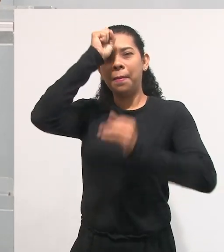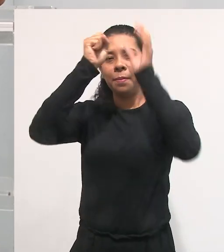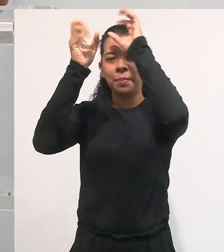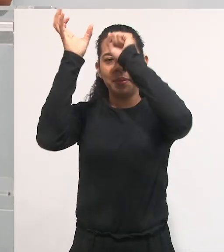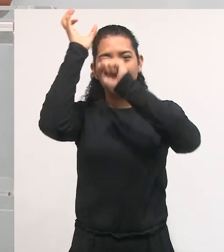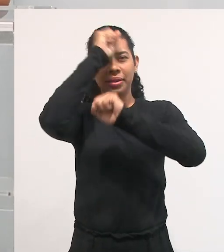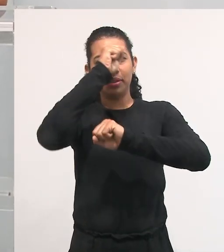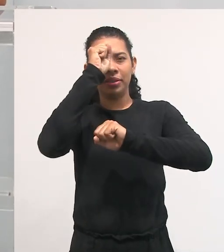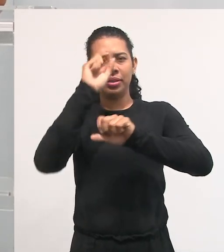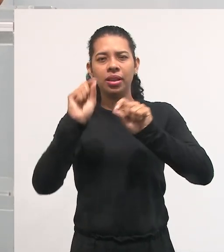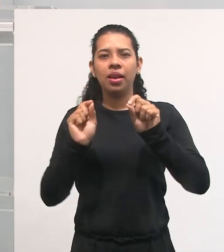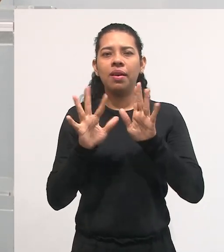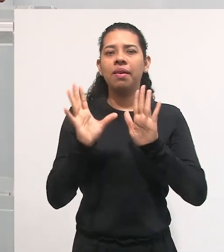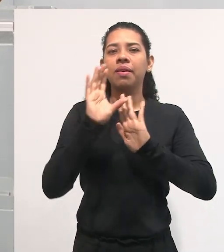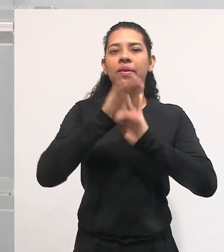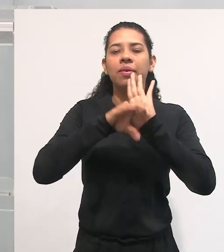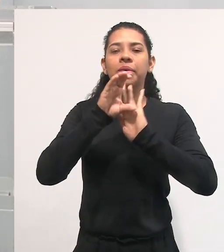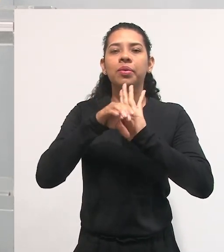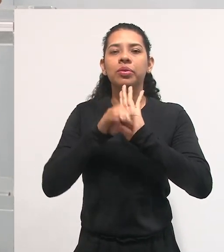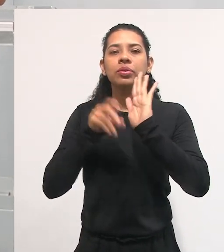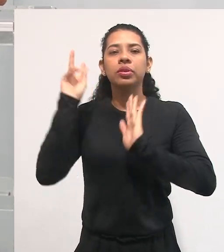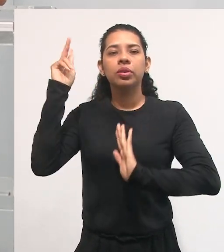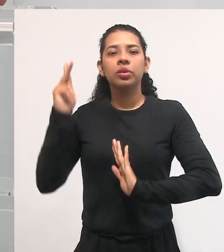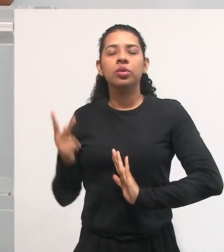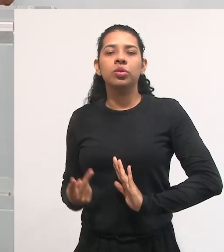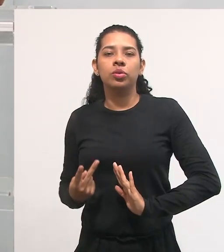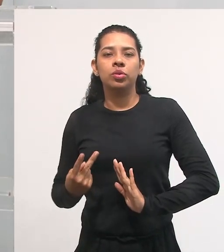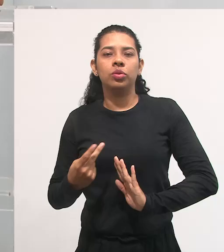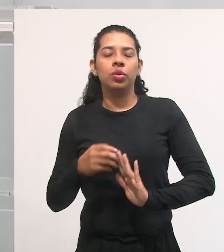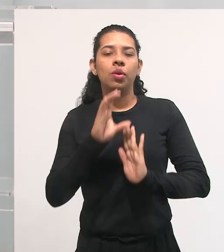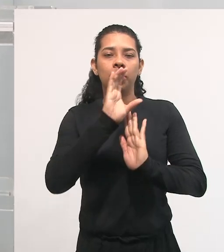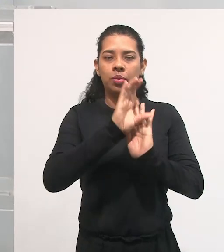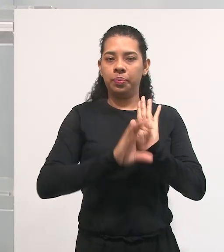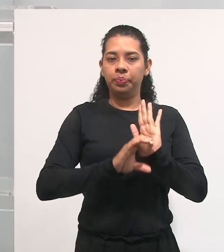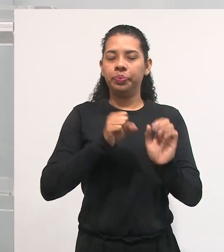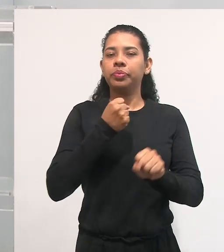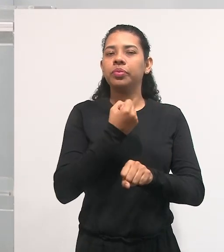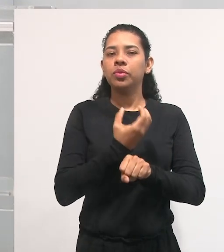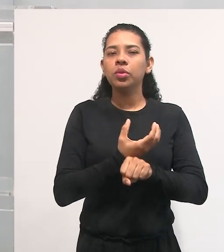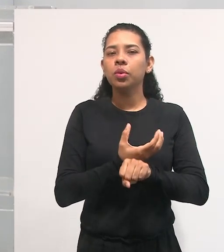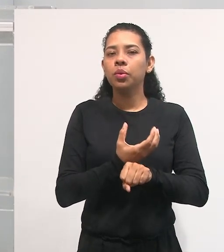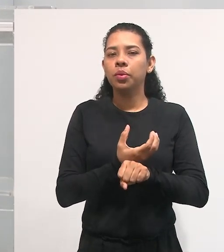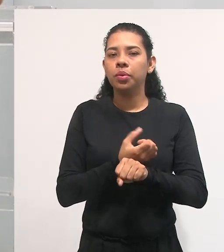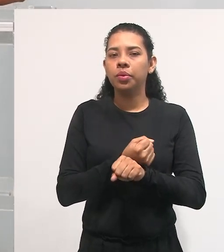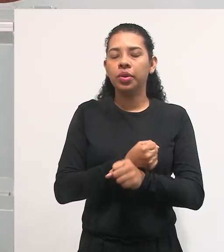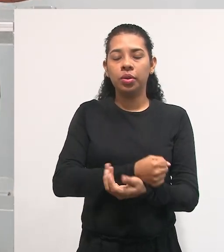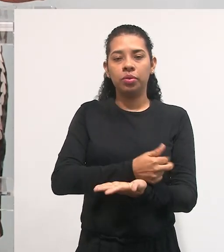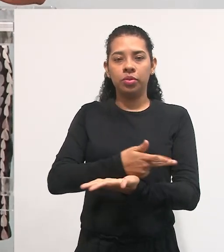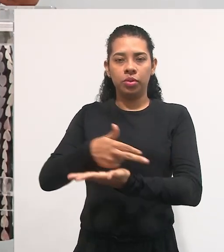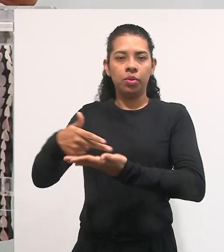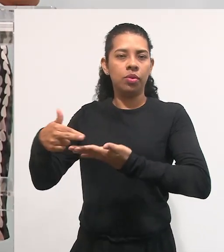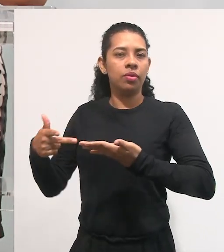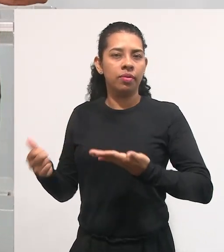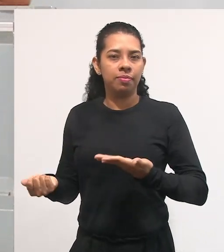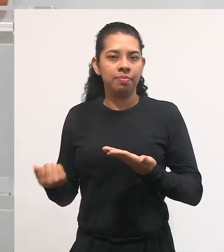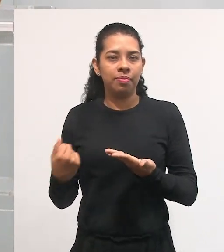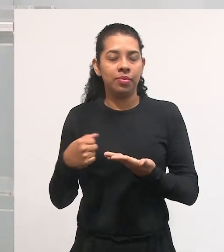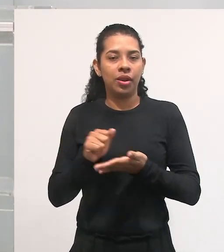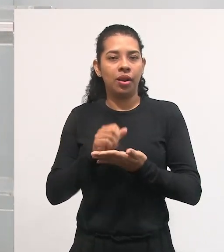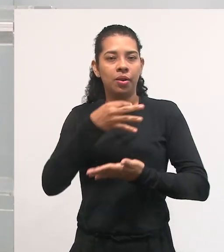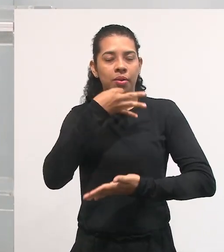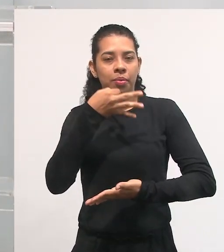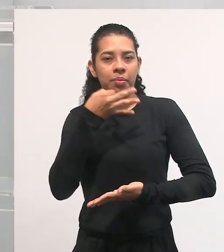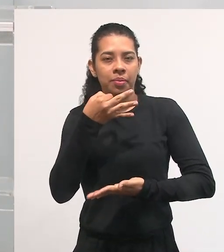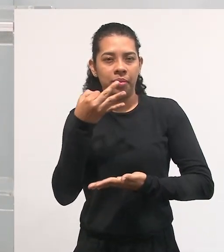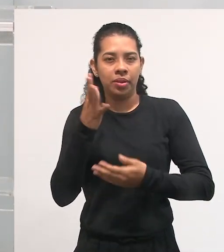os conceitos a história a respeito do currículo é é claro que aqui são generalizações você precisa né a nossa